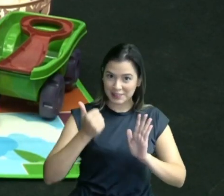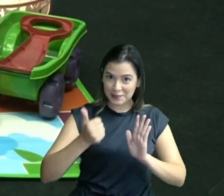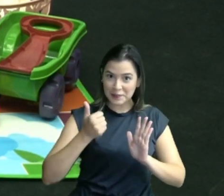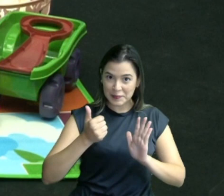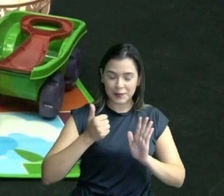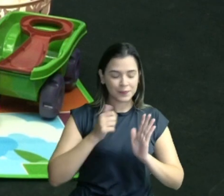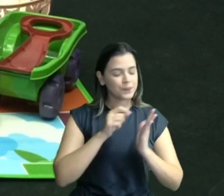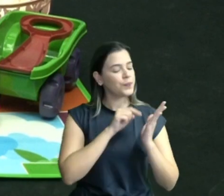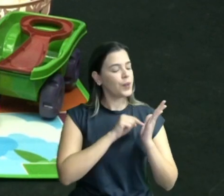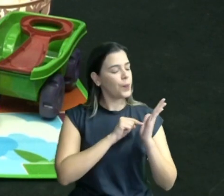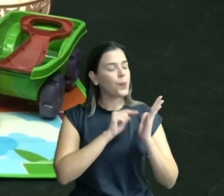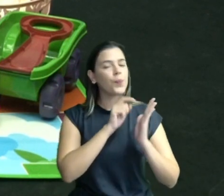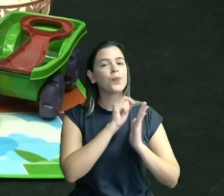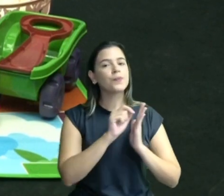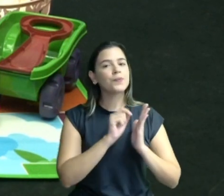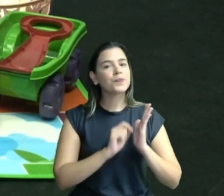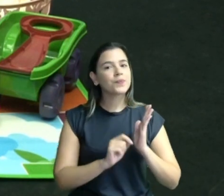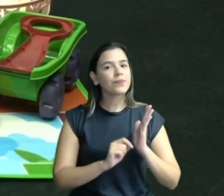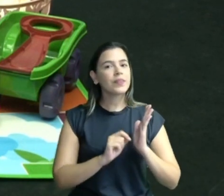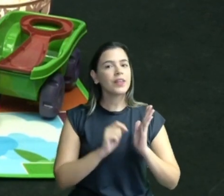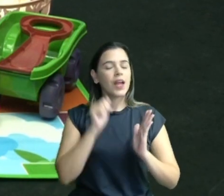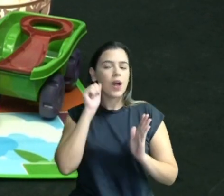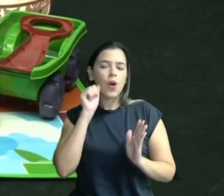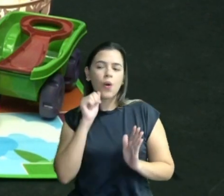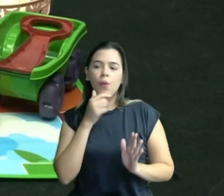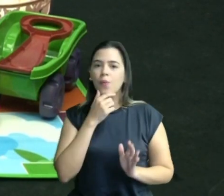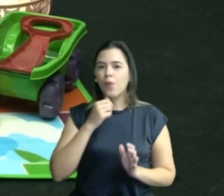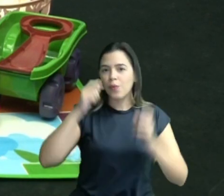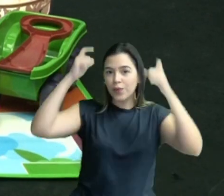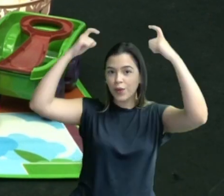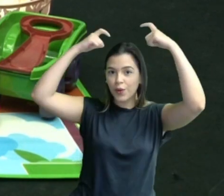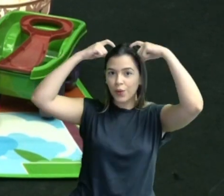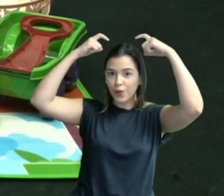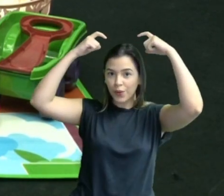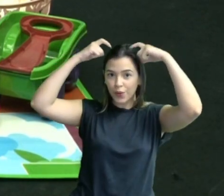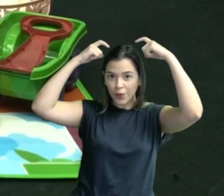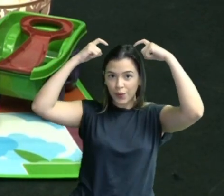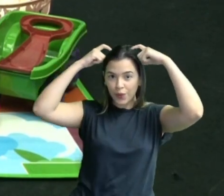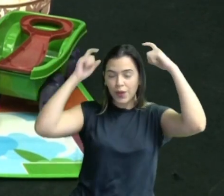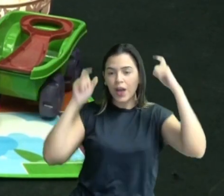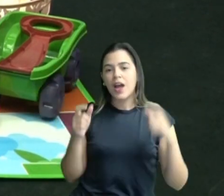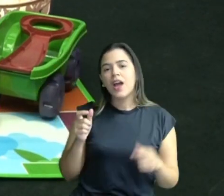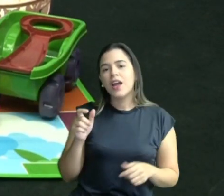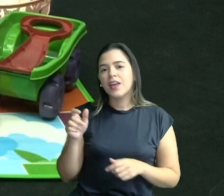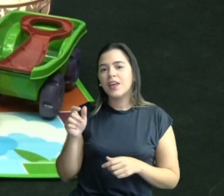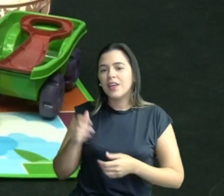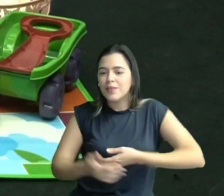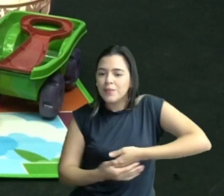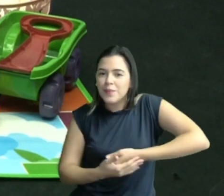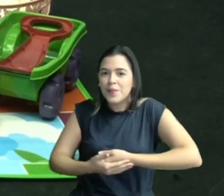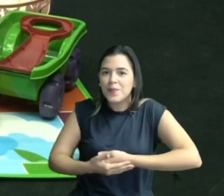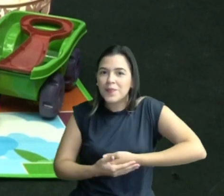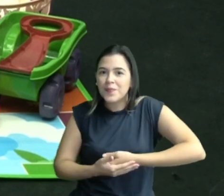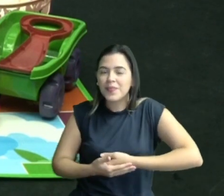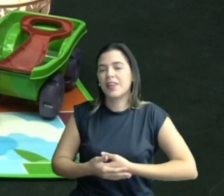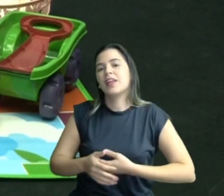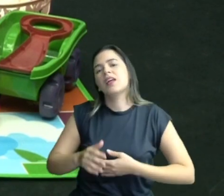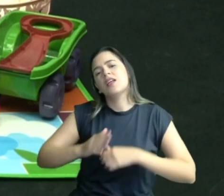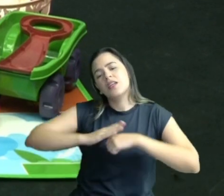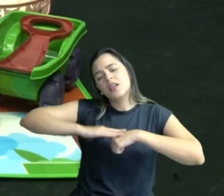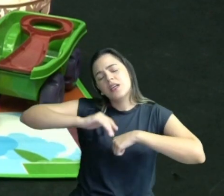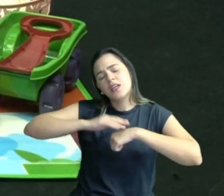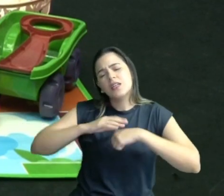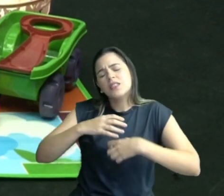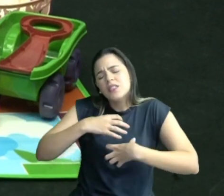bem diz o seguinte querido o senhor e o senhor almoço e querido Sim sinto muito